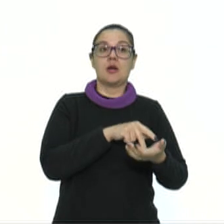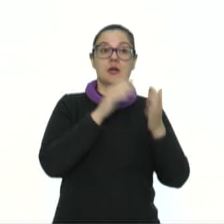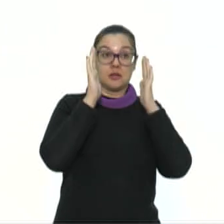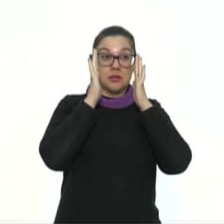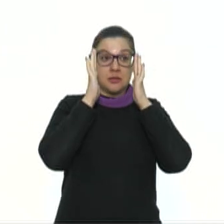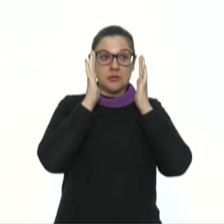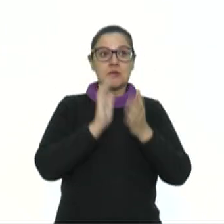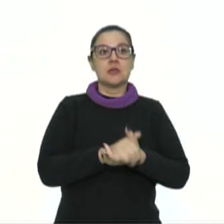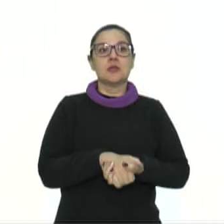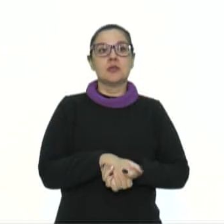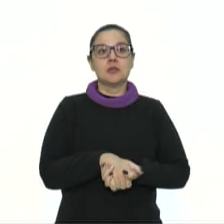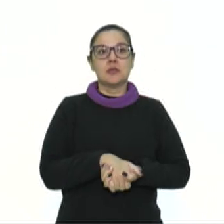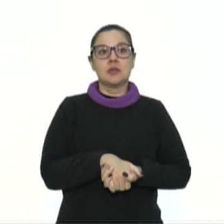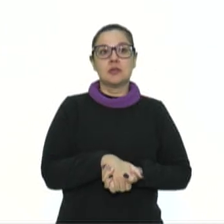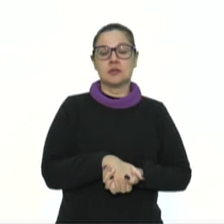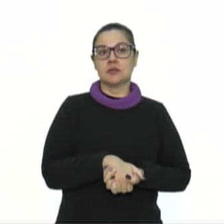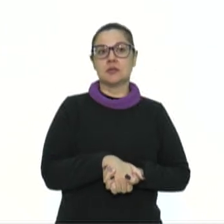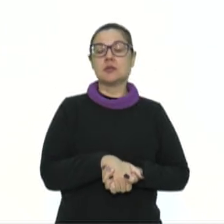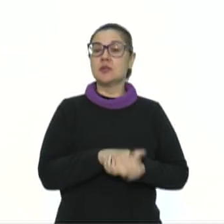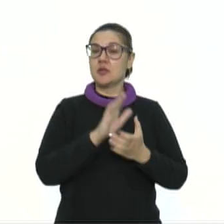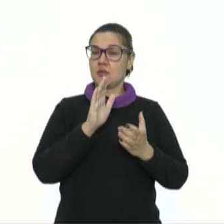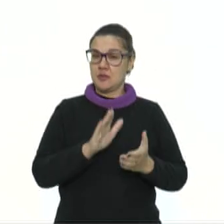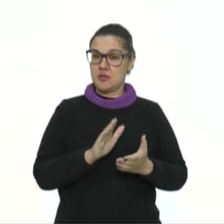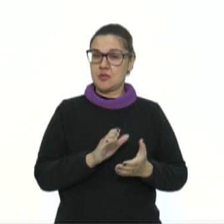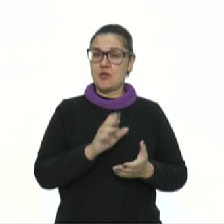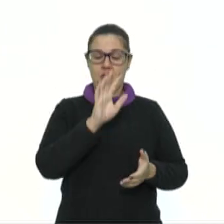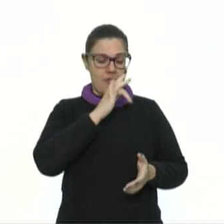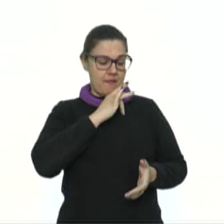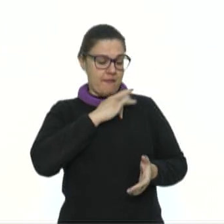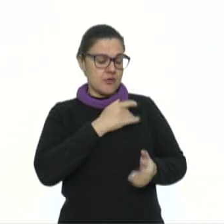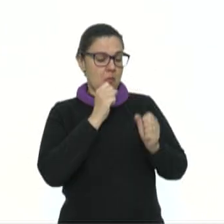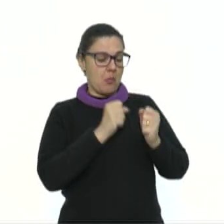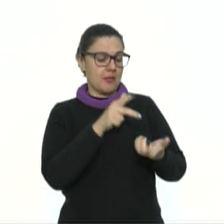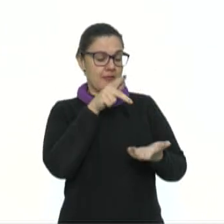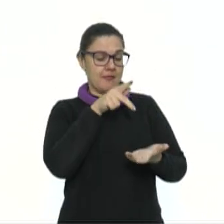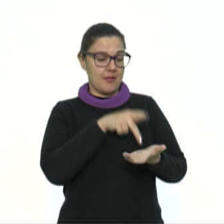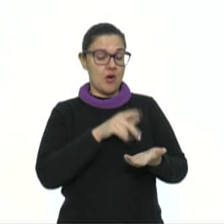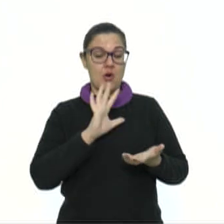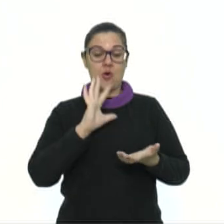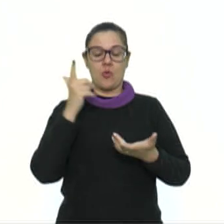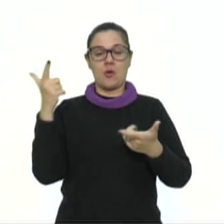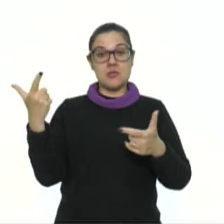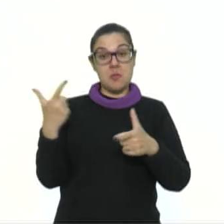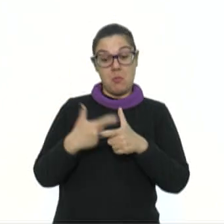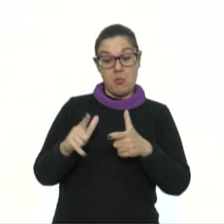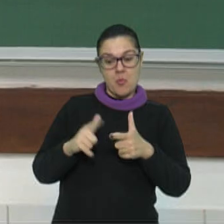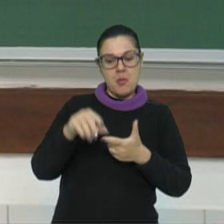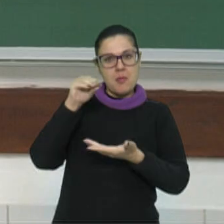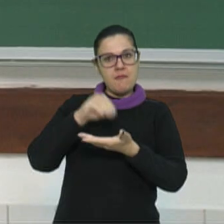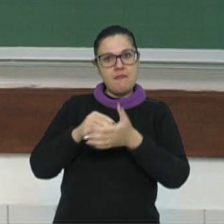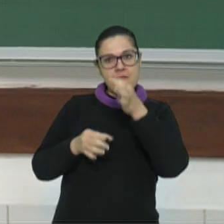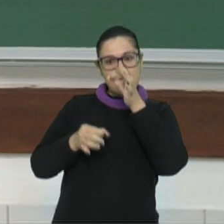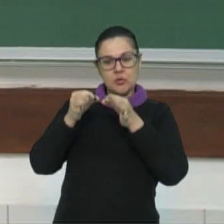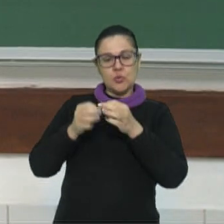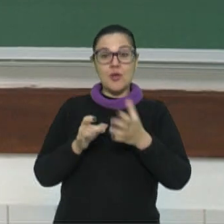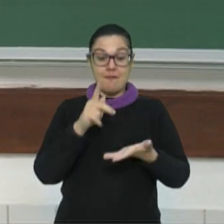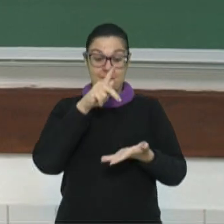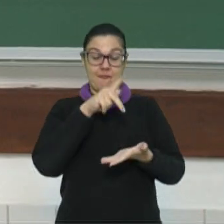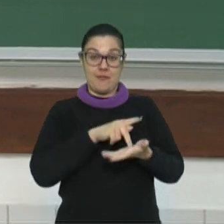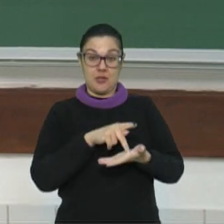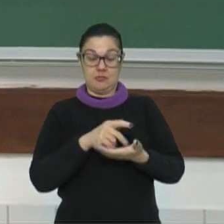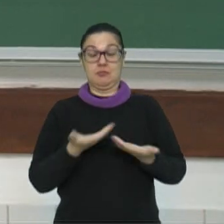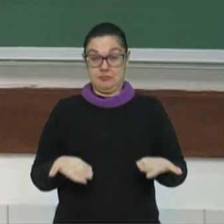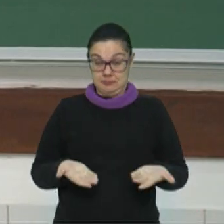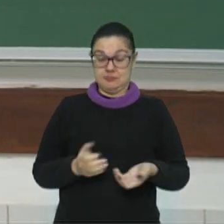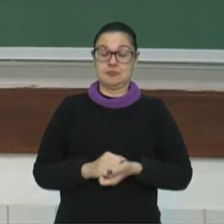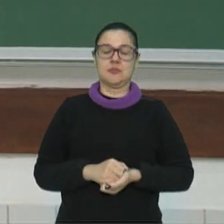para você, vou dar um tempo para você pensar. Pode ser legítimo quando se vive uma situação de injustiça. O que é legítimo, verdadeiro,